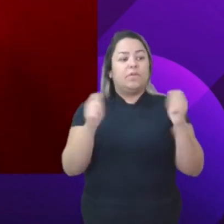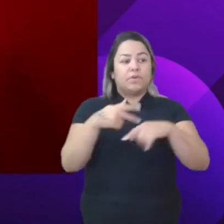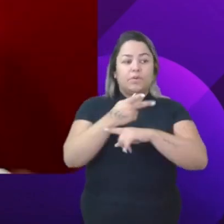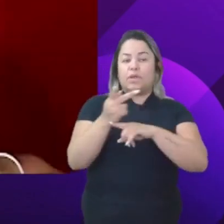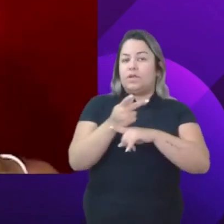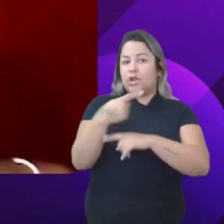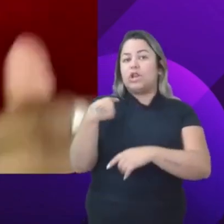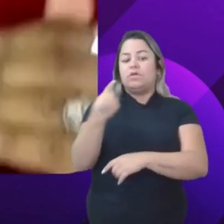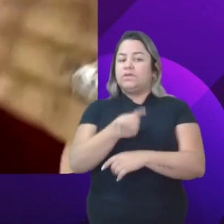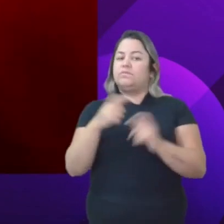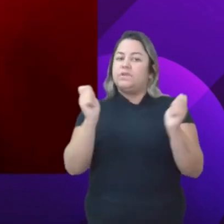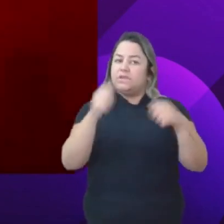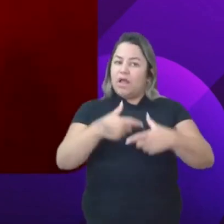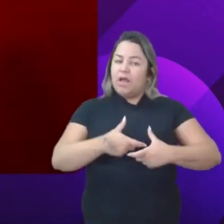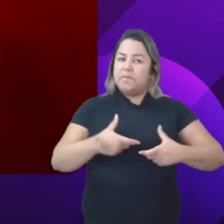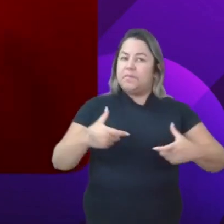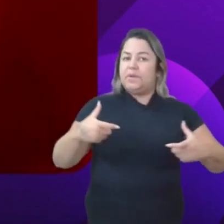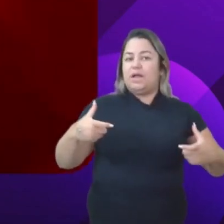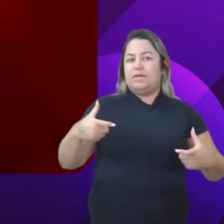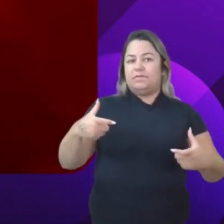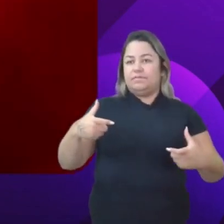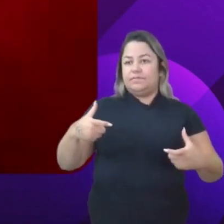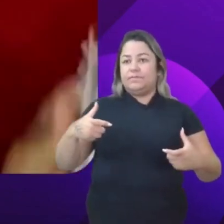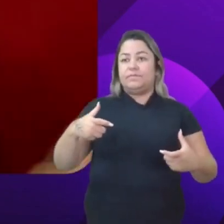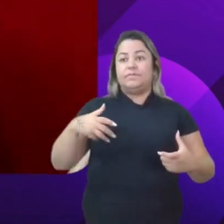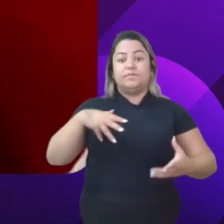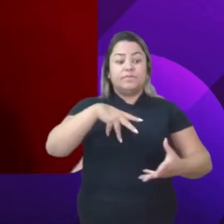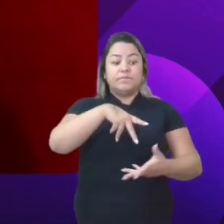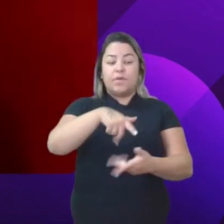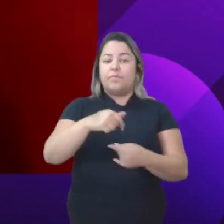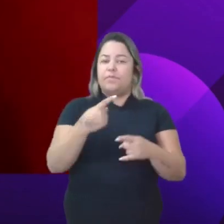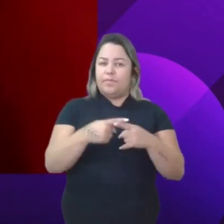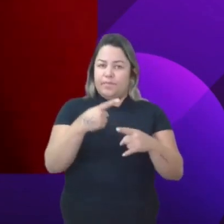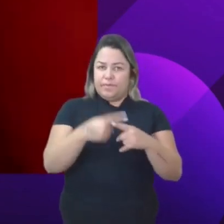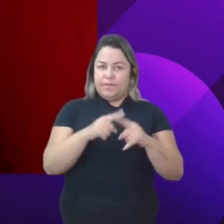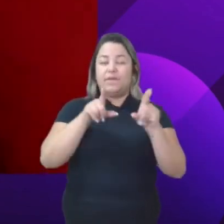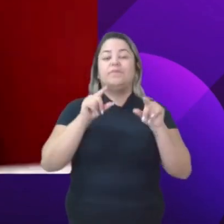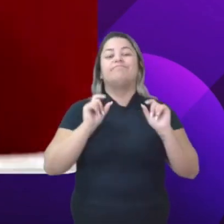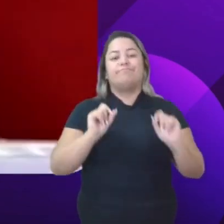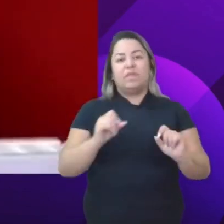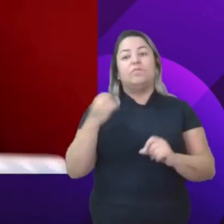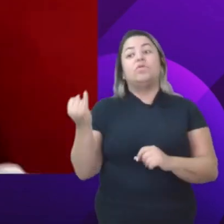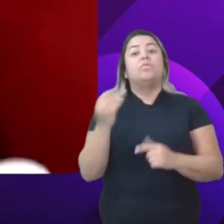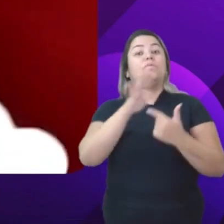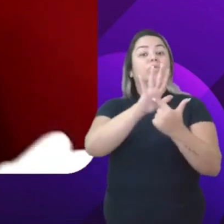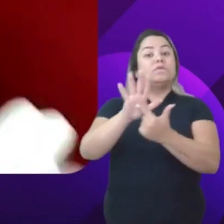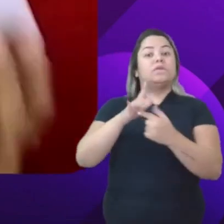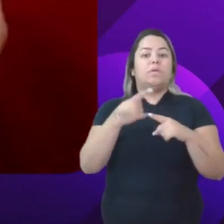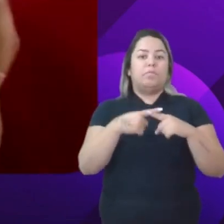nós precisamos ampliar o universo. Sabe por quê? Porque isso é importante e eu vou mostrar para vocês por